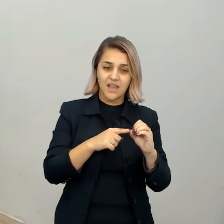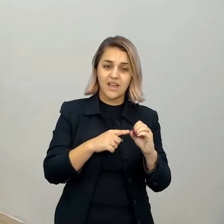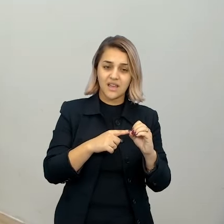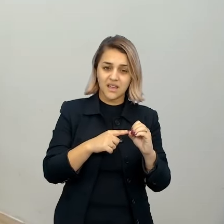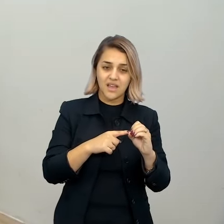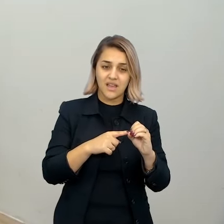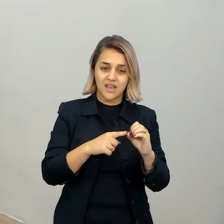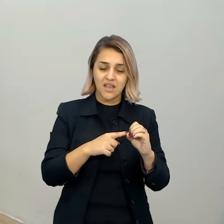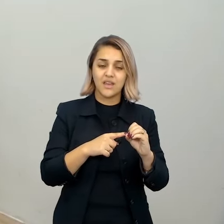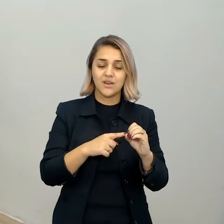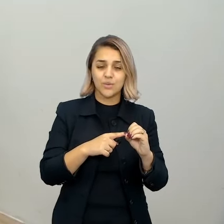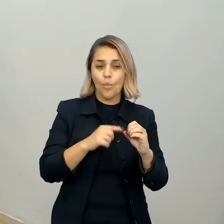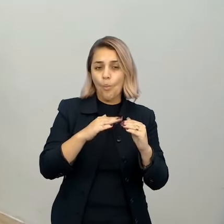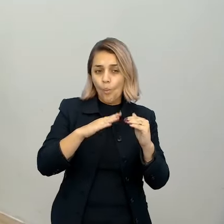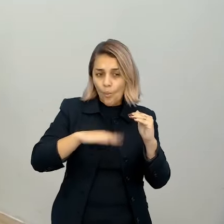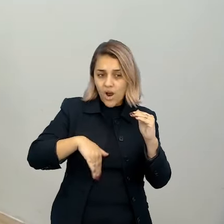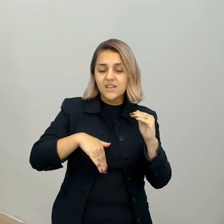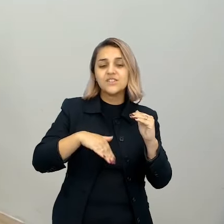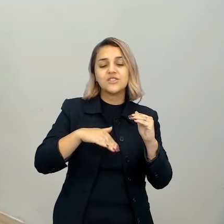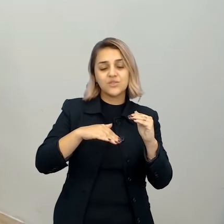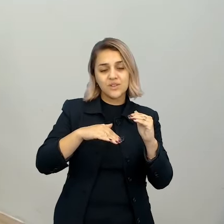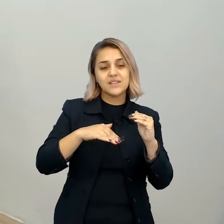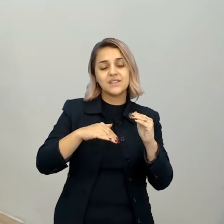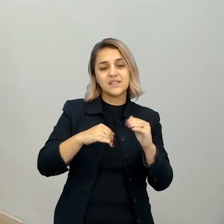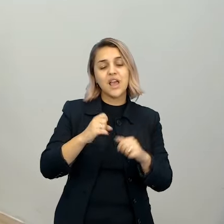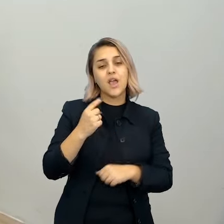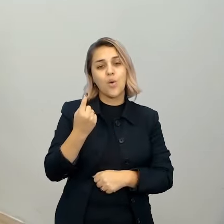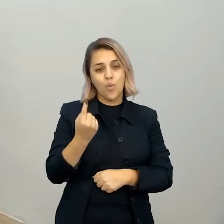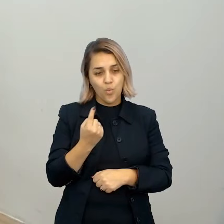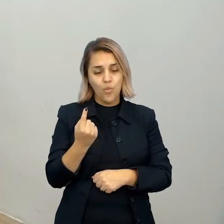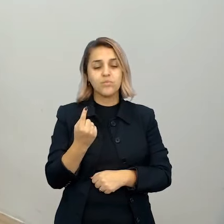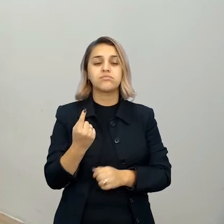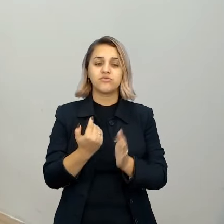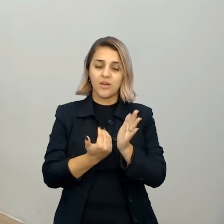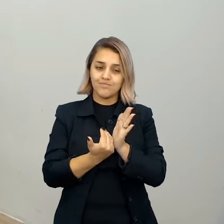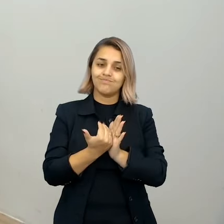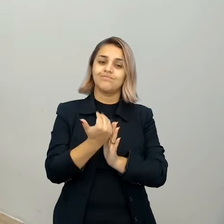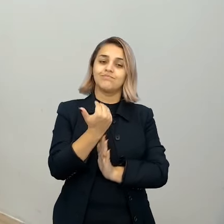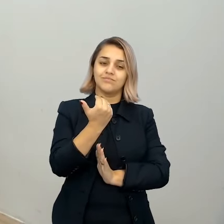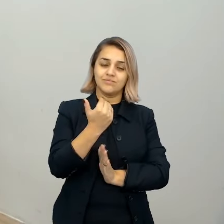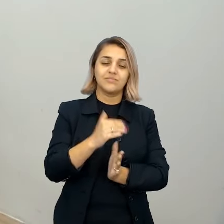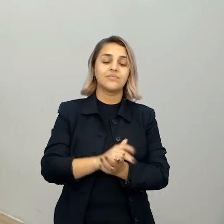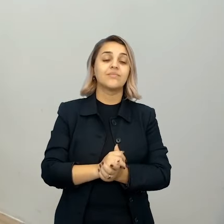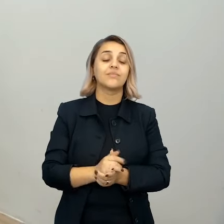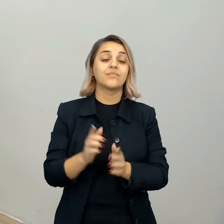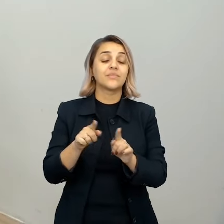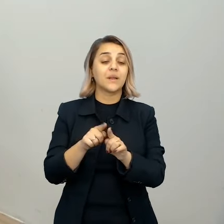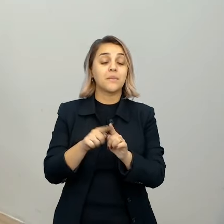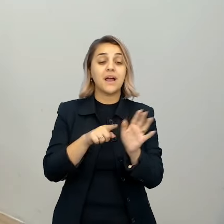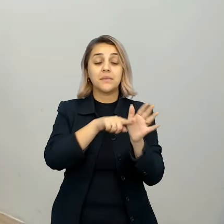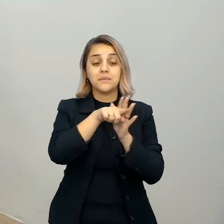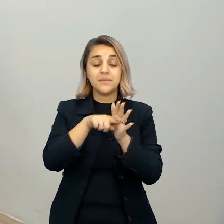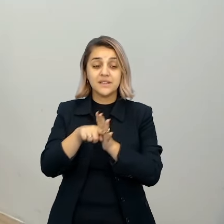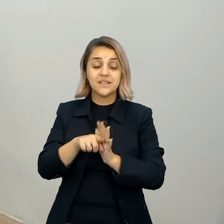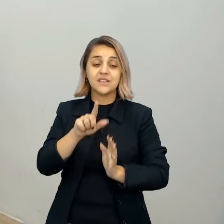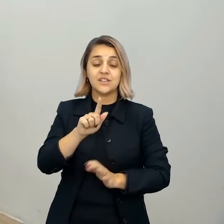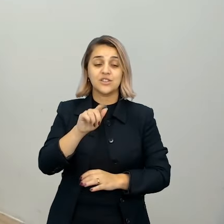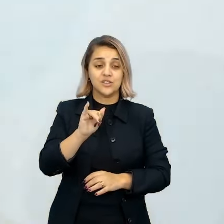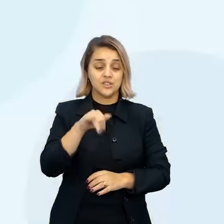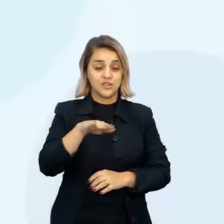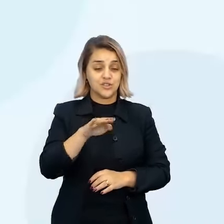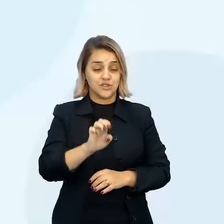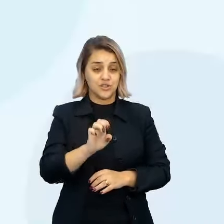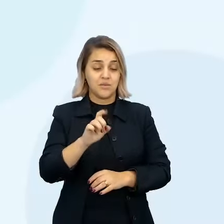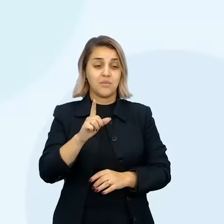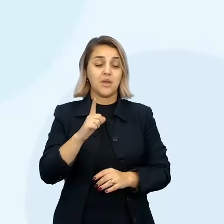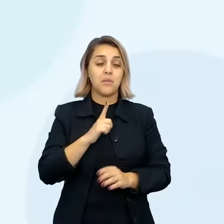próximo a um melhor IDH, certo? Certo. Temos também o índice de Gini, né, que ele aponta aí a diferença